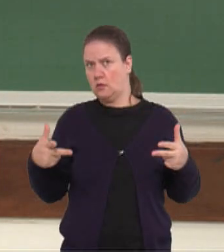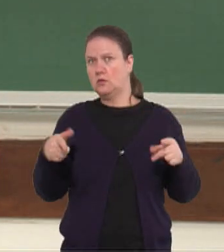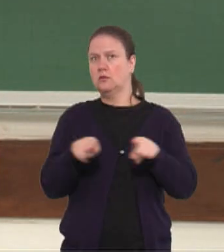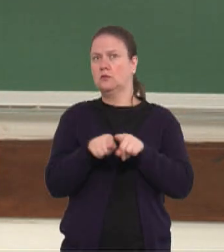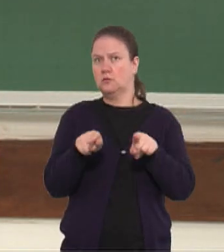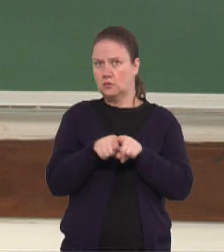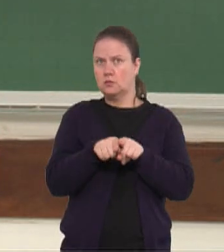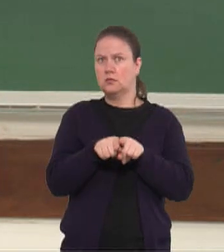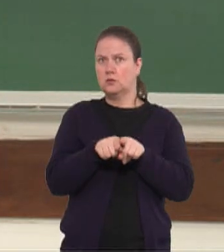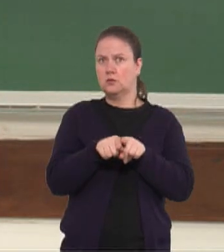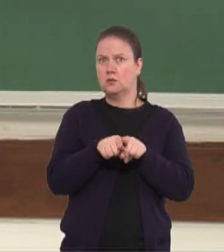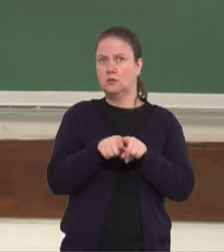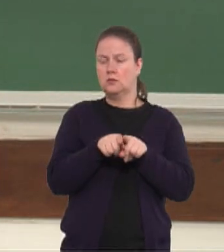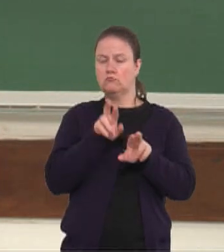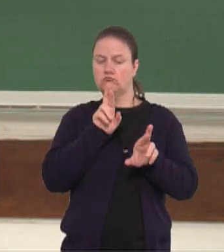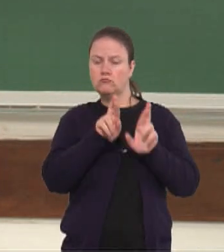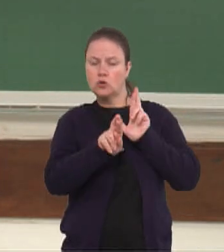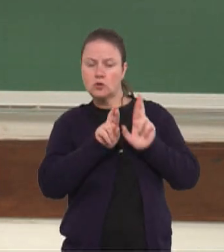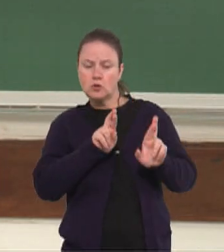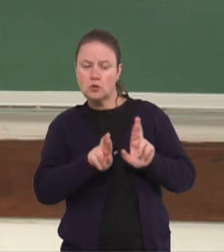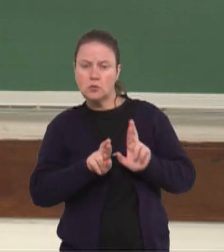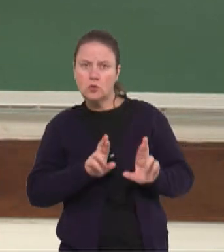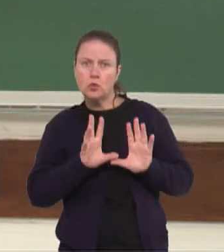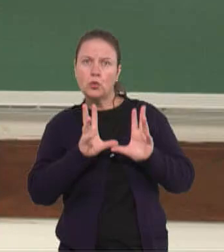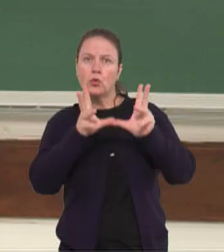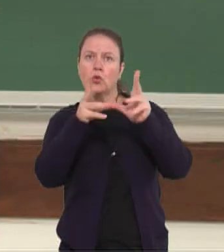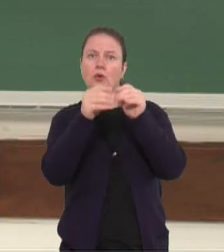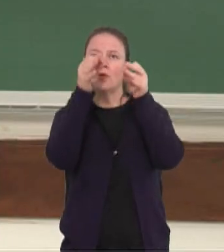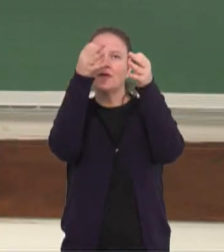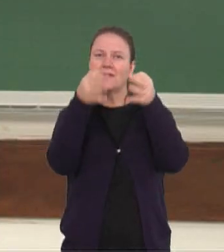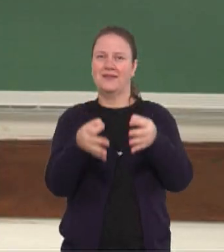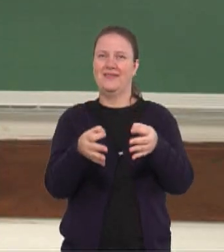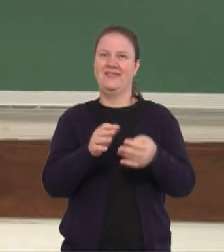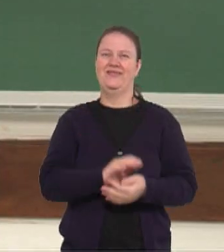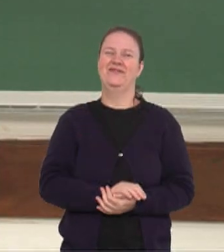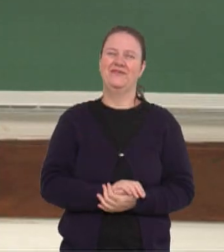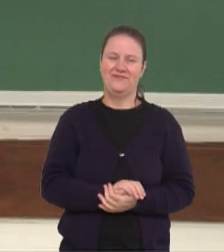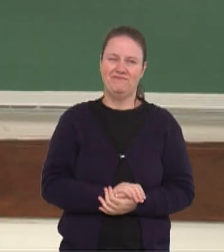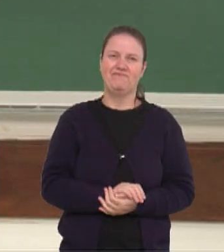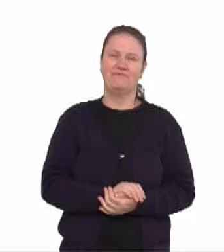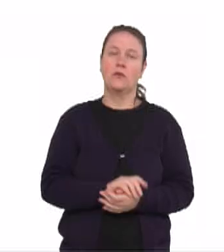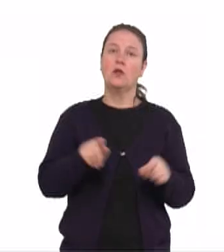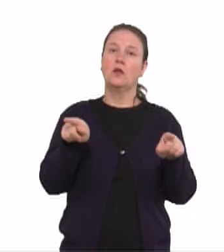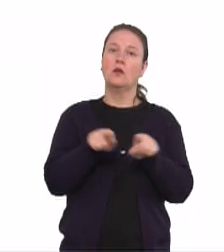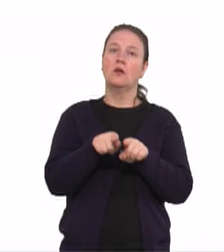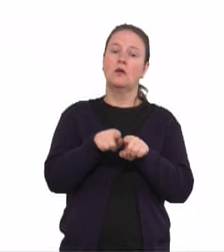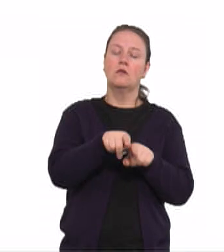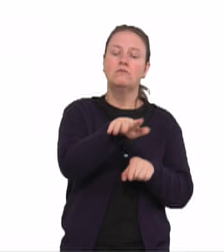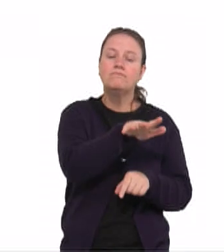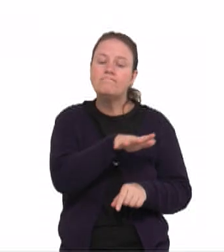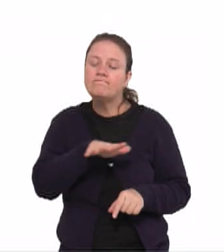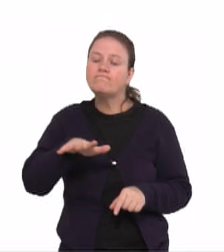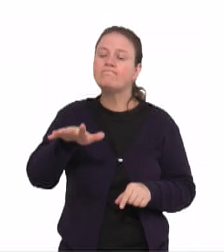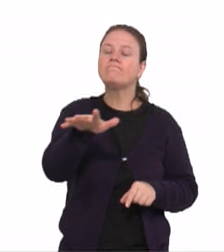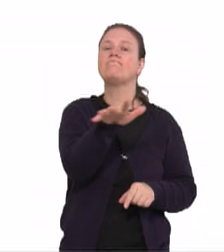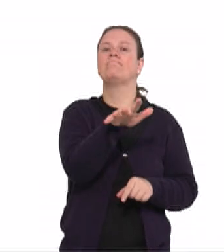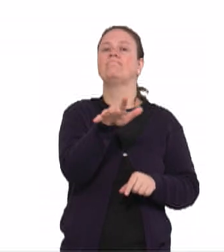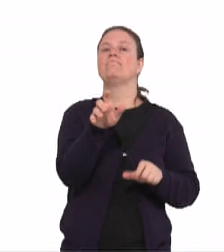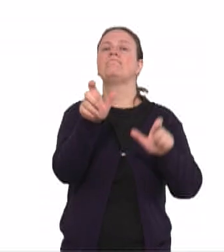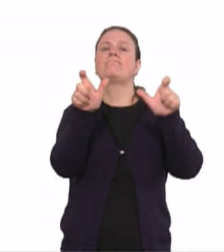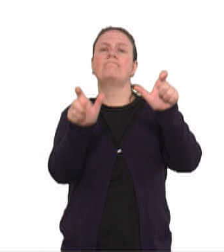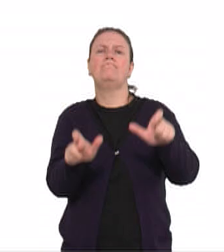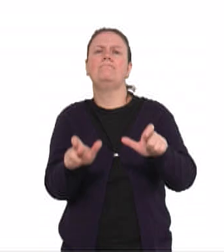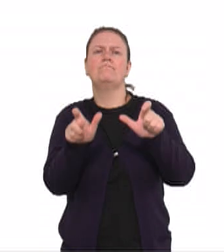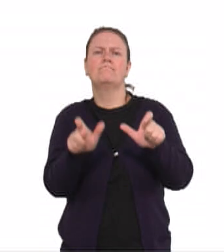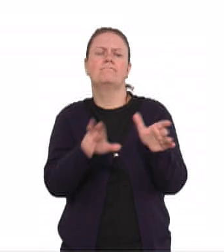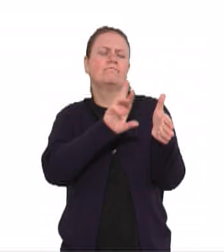as alternativas, portanto, estão corretas. O espaço, olha só, nós temos várias